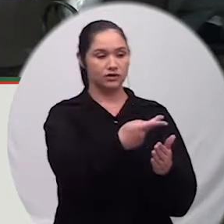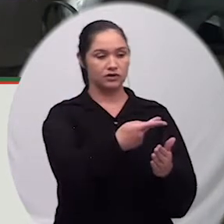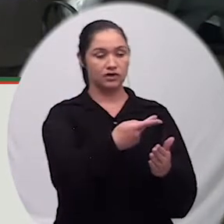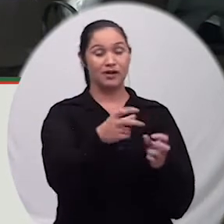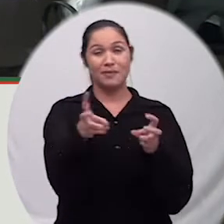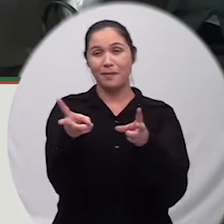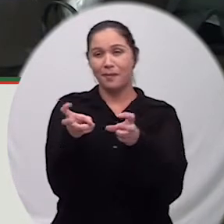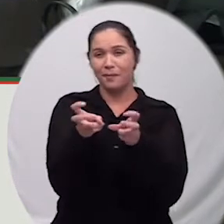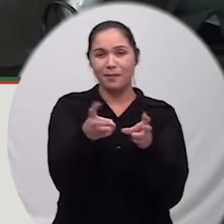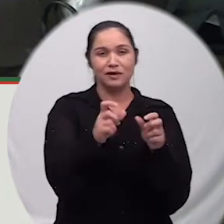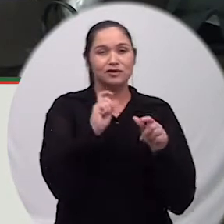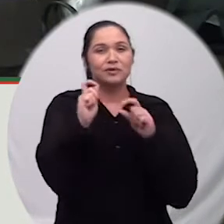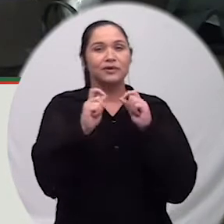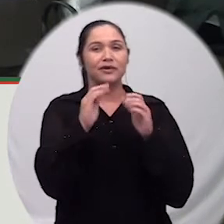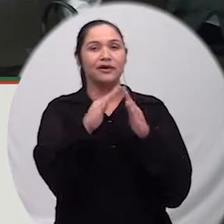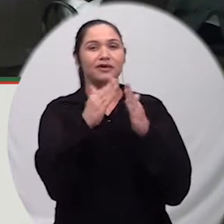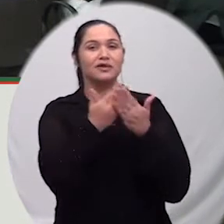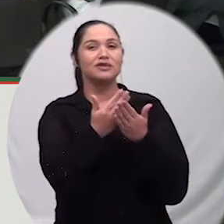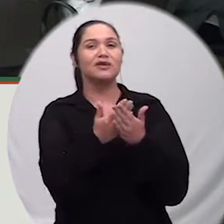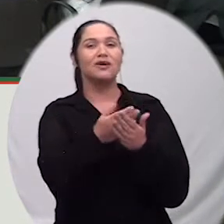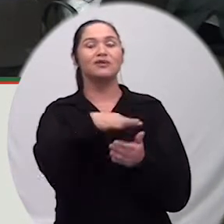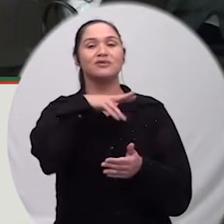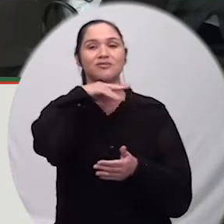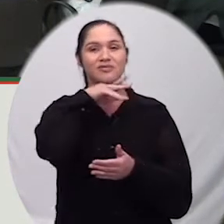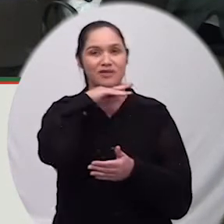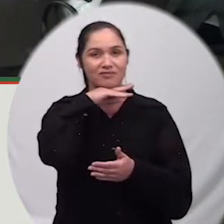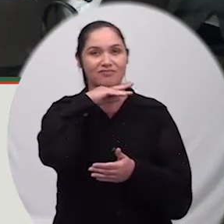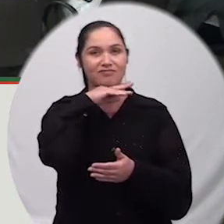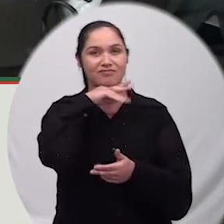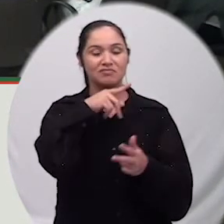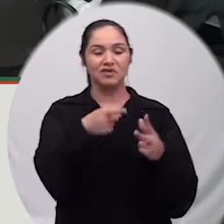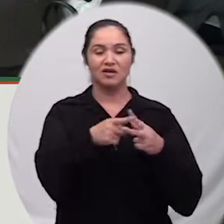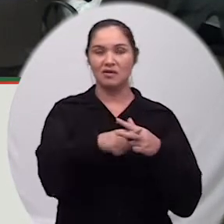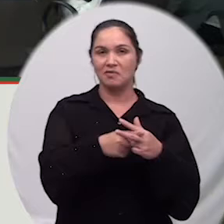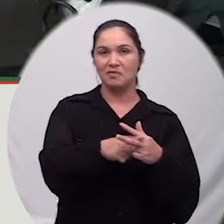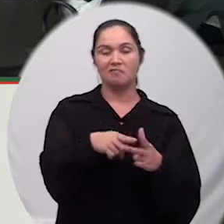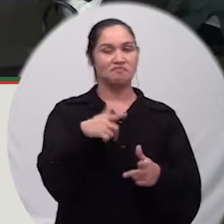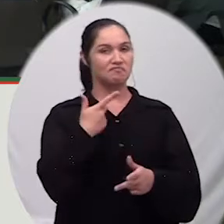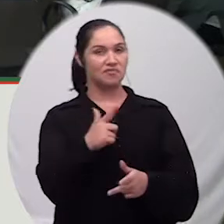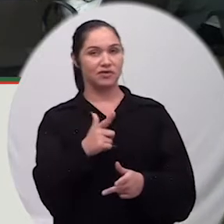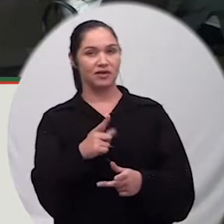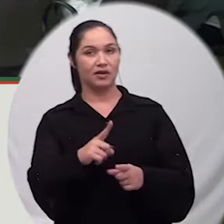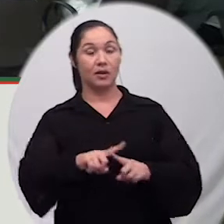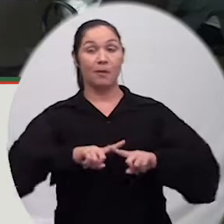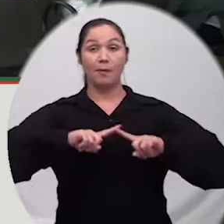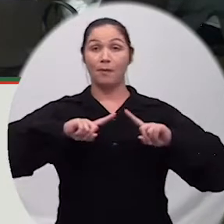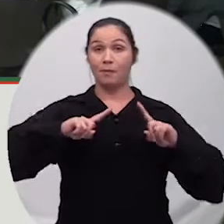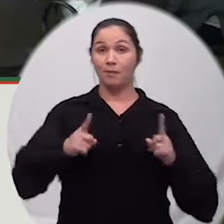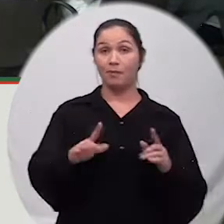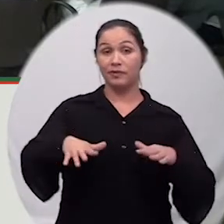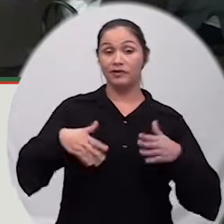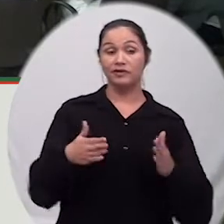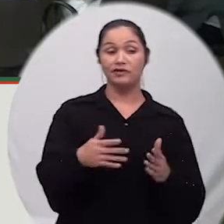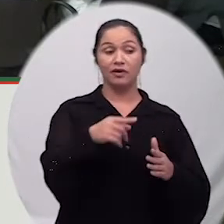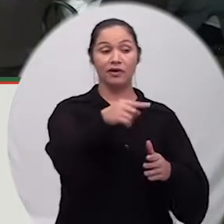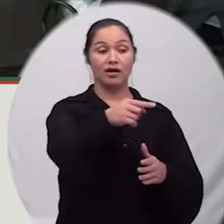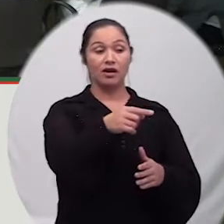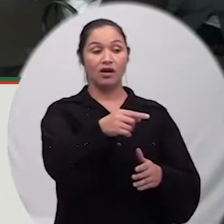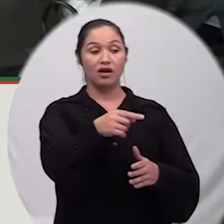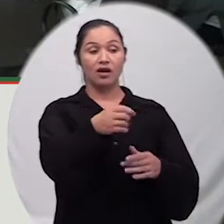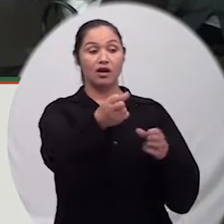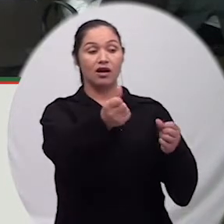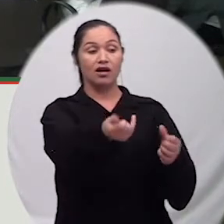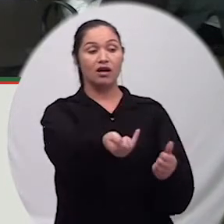manutenção. E algumas delas manifestam em receber do município R$300 para fazer as